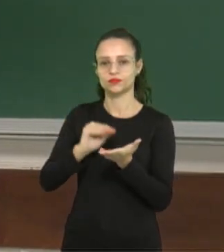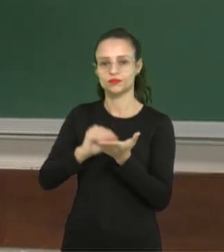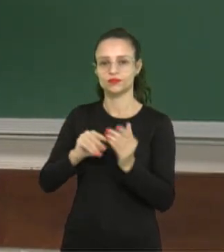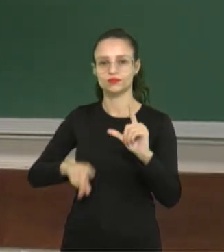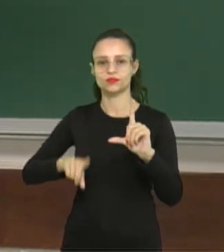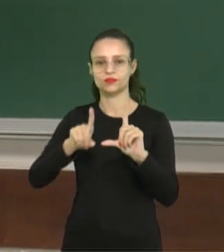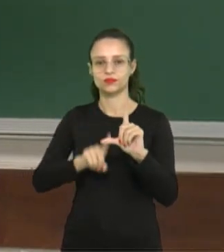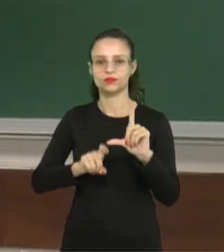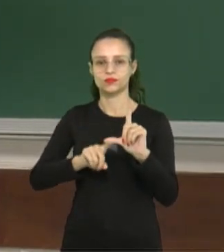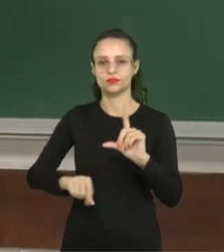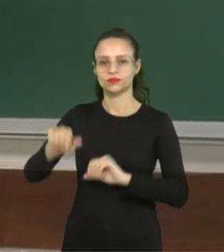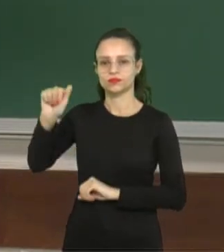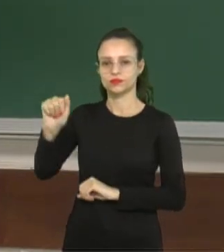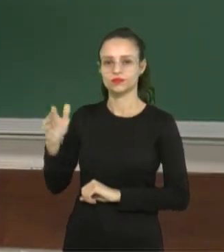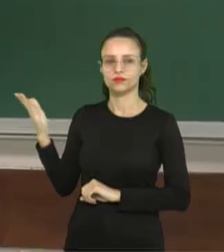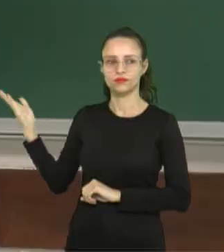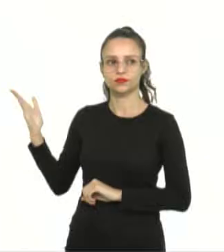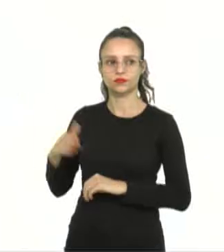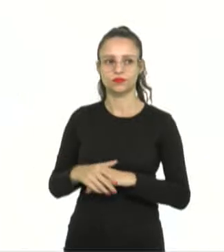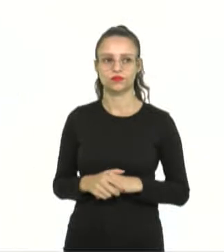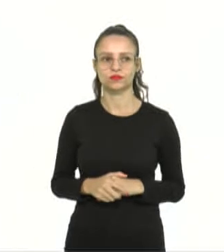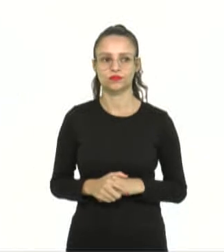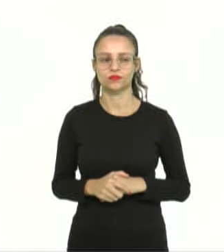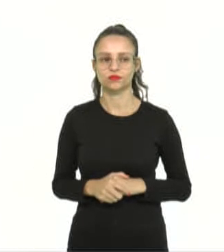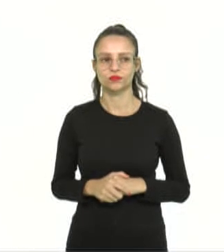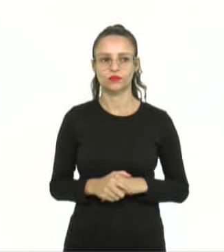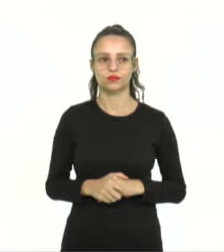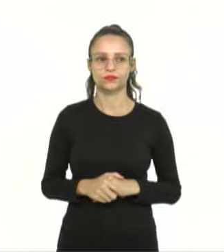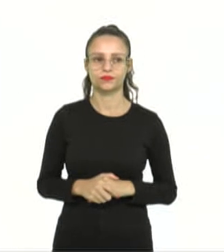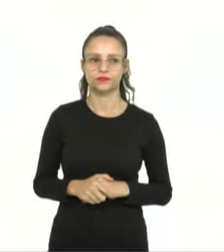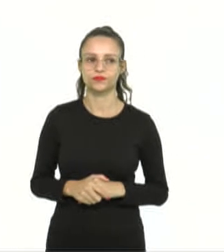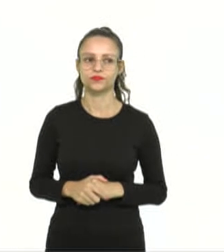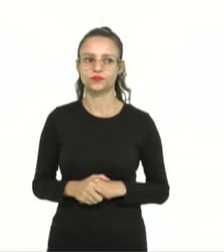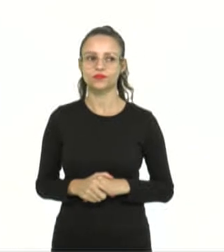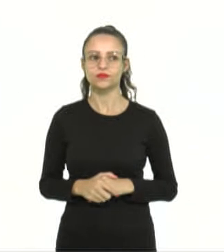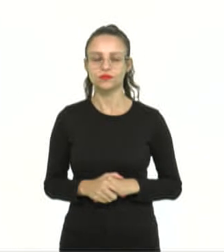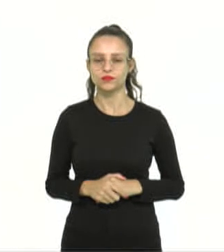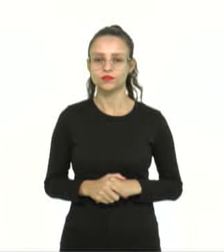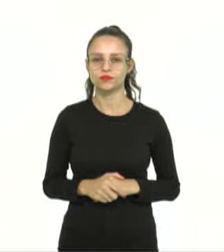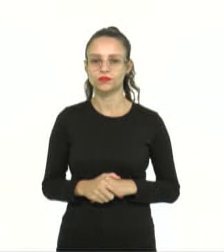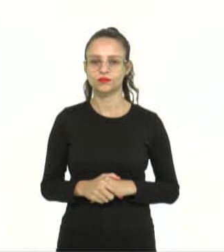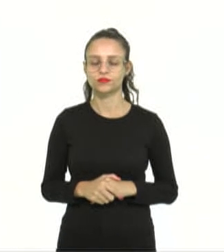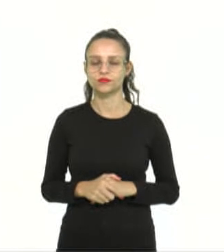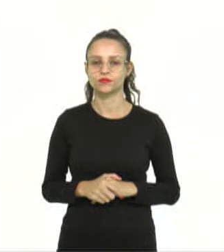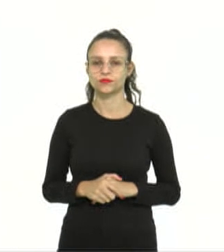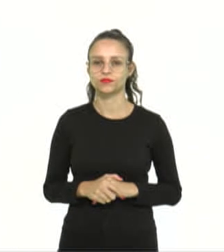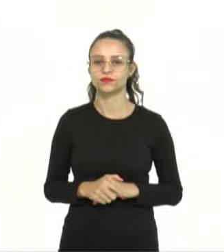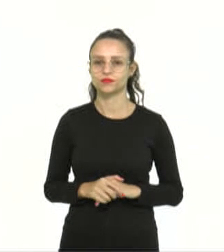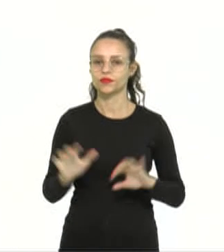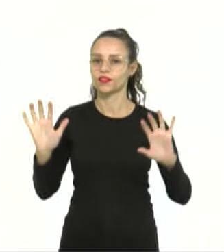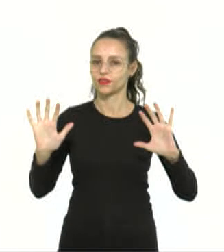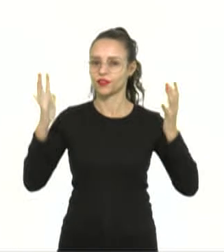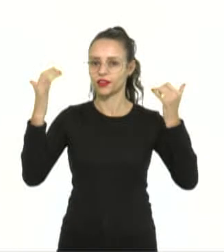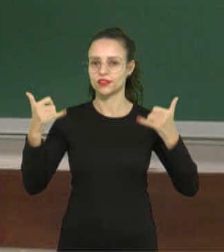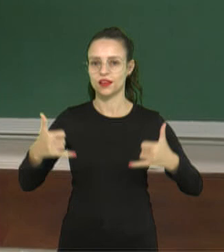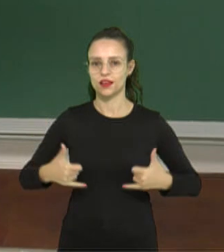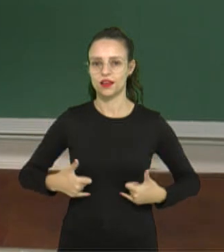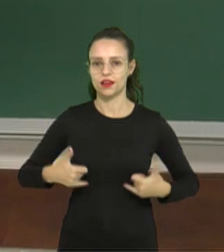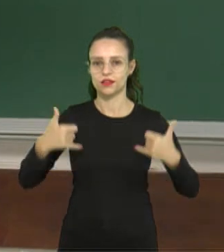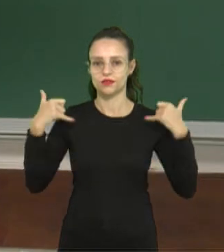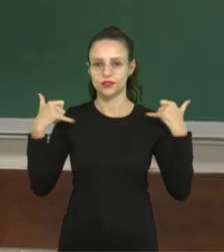aí formam a palavra cumpleaños, né? Que é a festa de aniversário, em